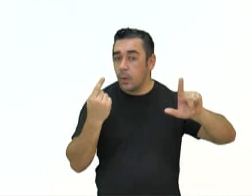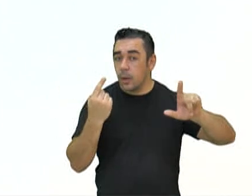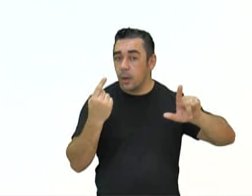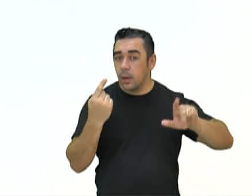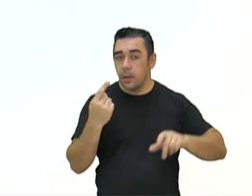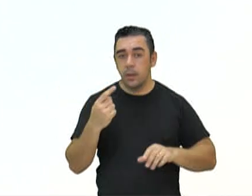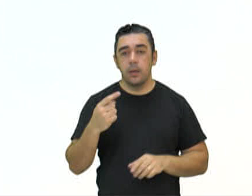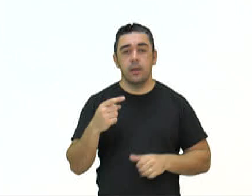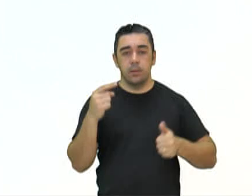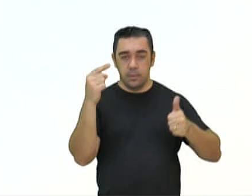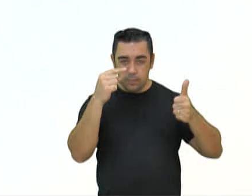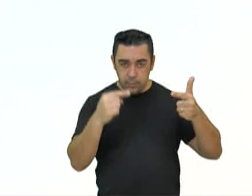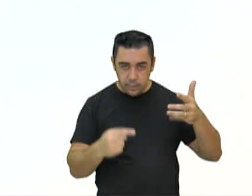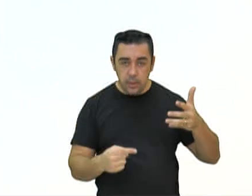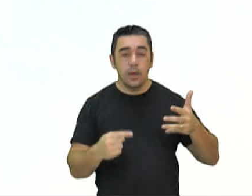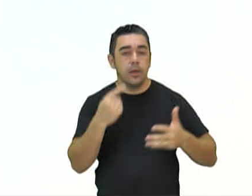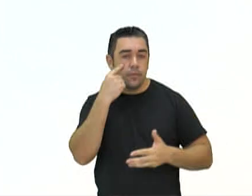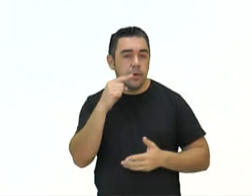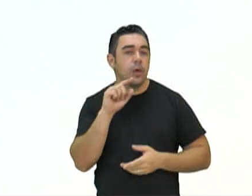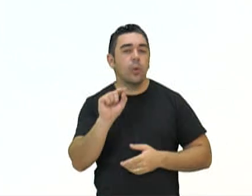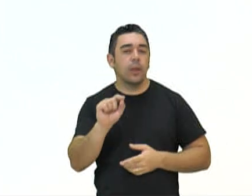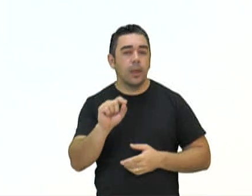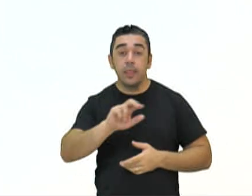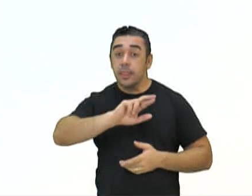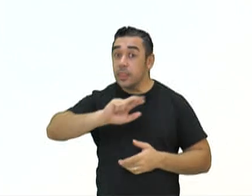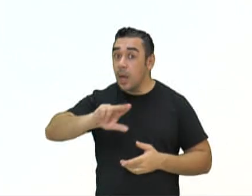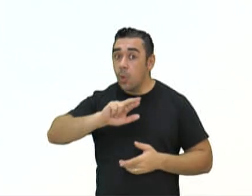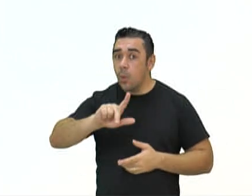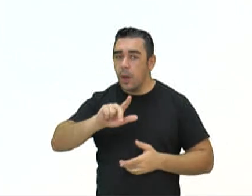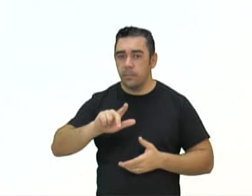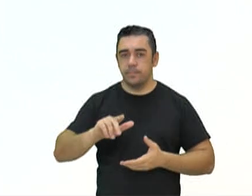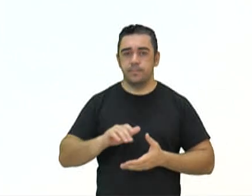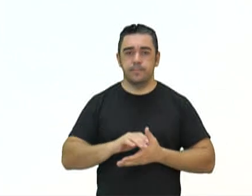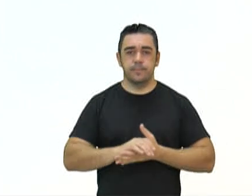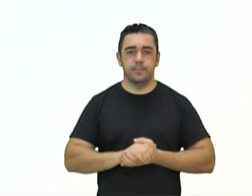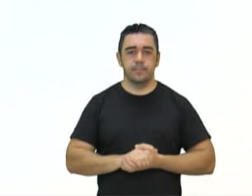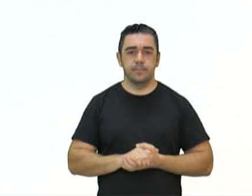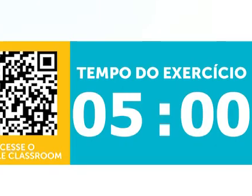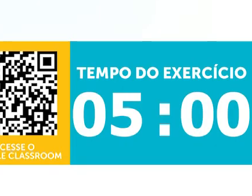achem aí, leiam as alternativas e vejam qual é a exceção.